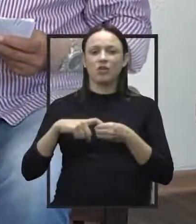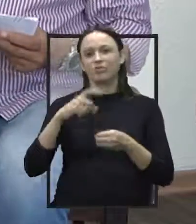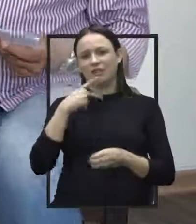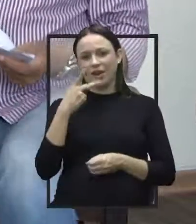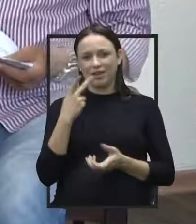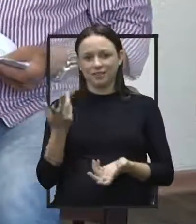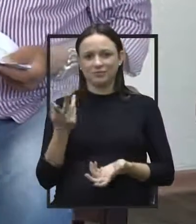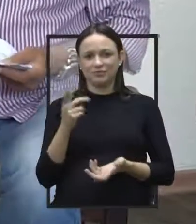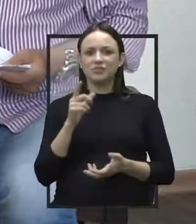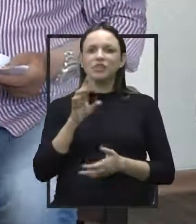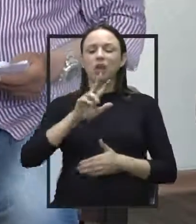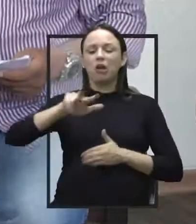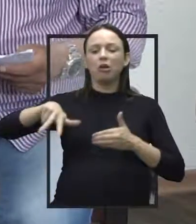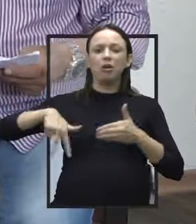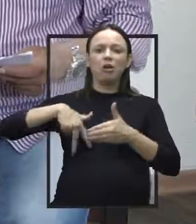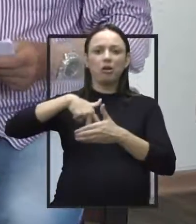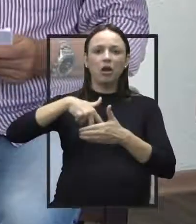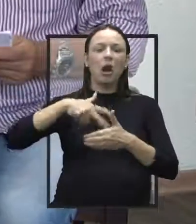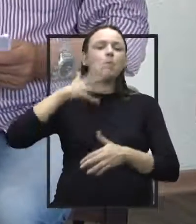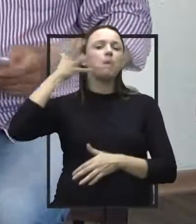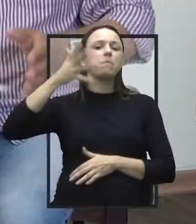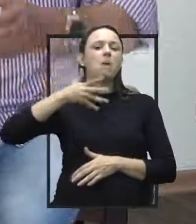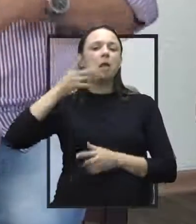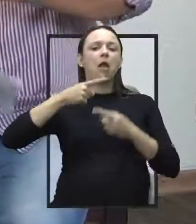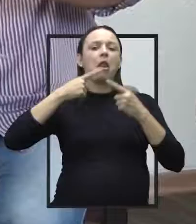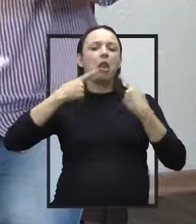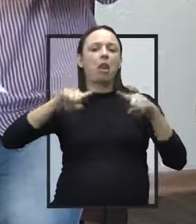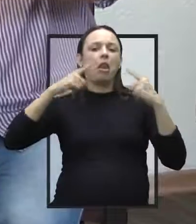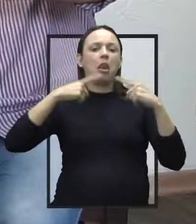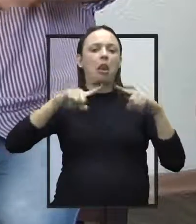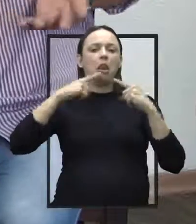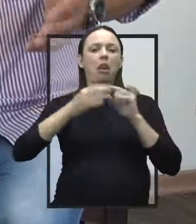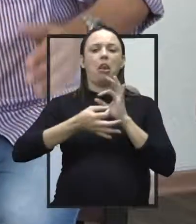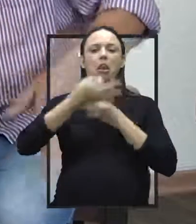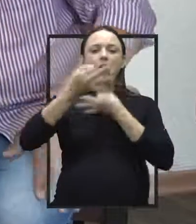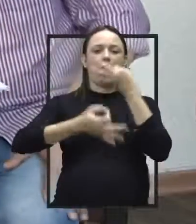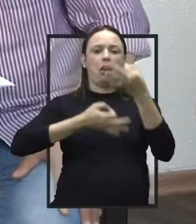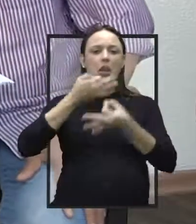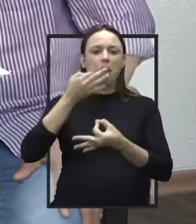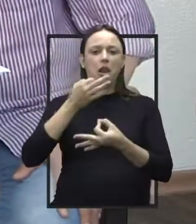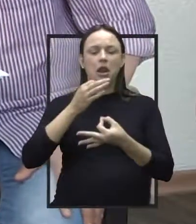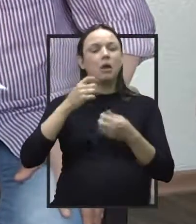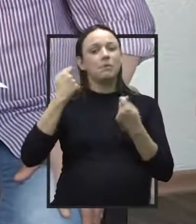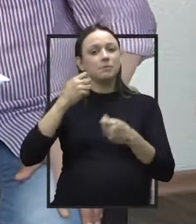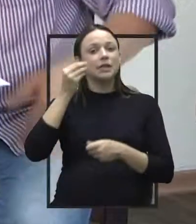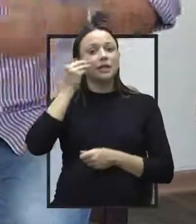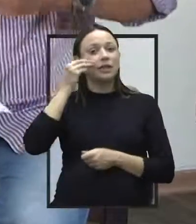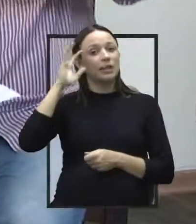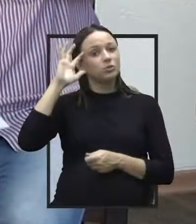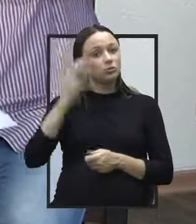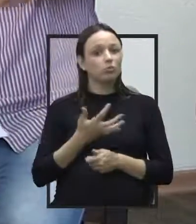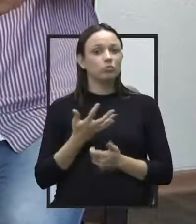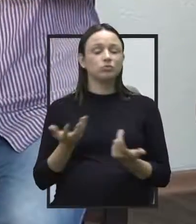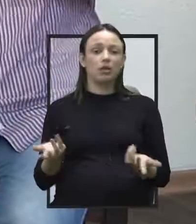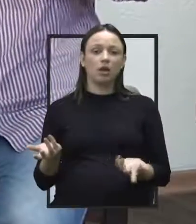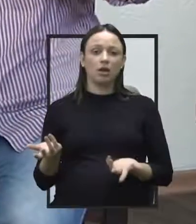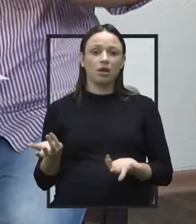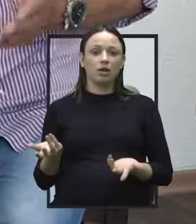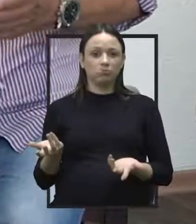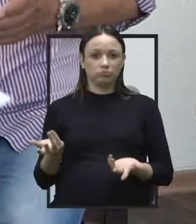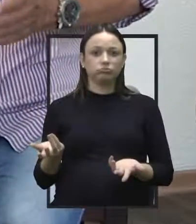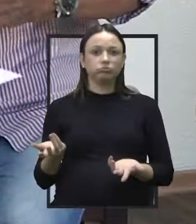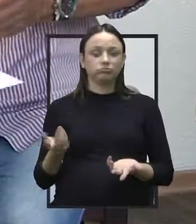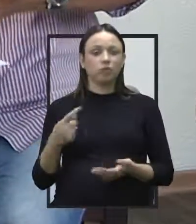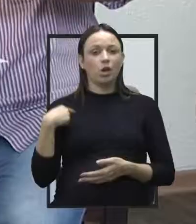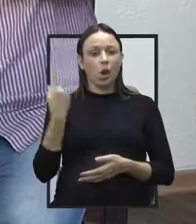adianta você subir na tribuna e ficar criticando e não achar solução. A função, além de fiscalizar, a